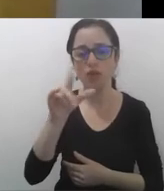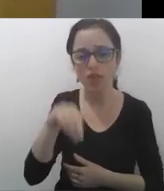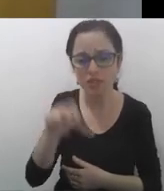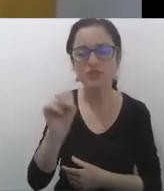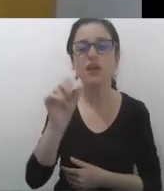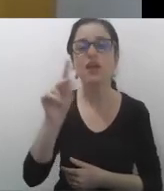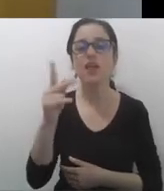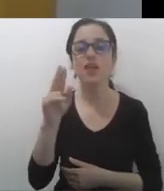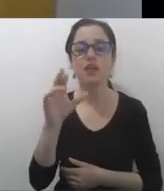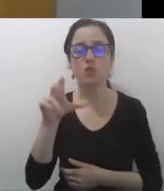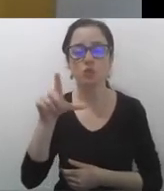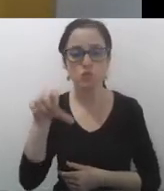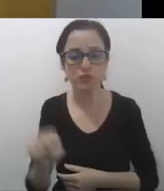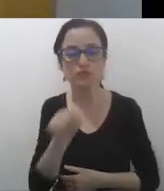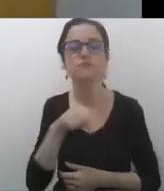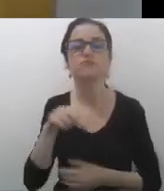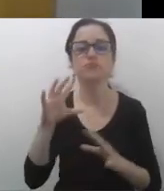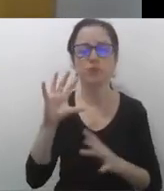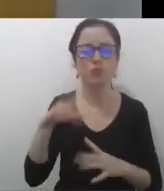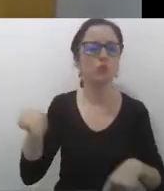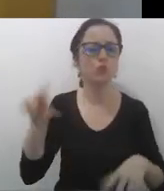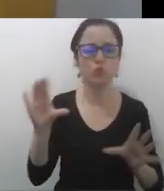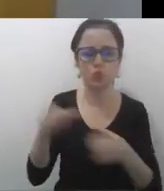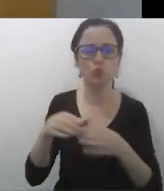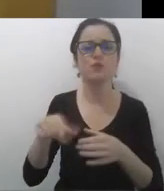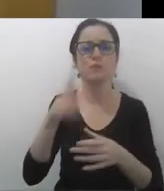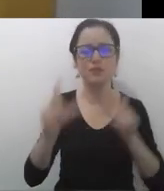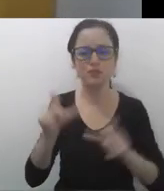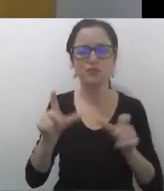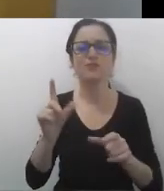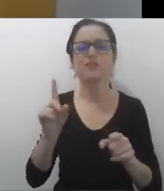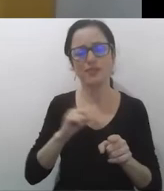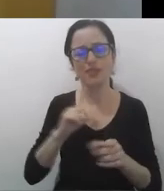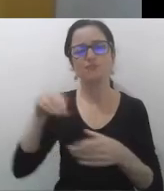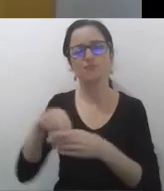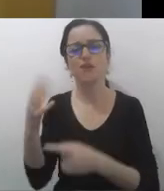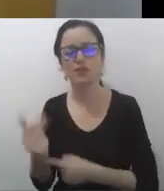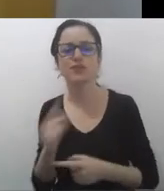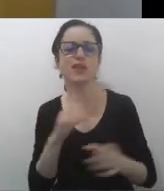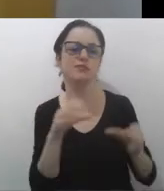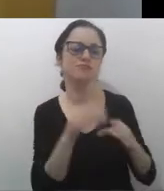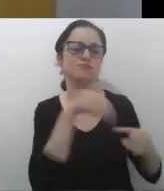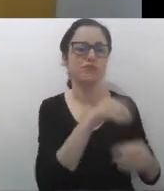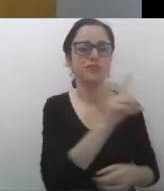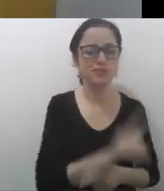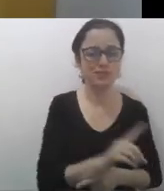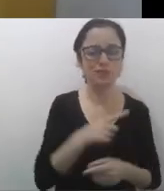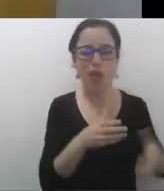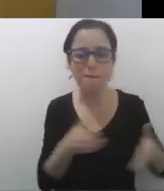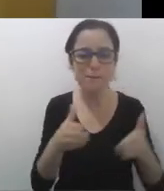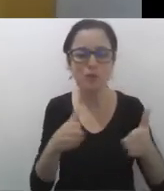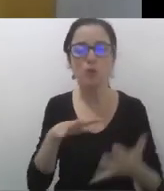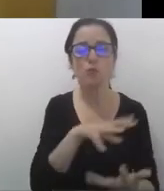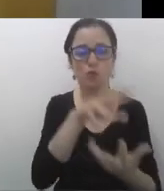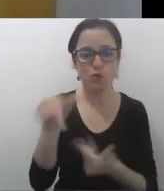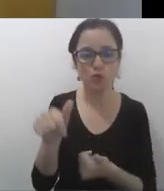de Castro, Hércules de Barsotti, você tem todo um conjunto de pessoas que estão um pouco ali, um pouco aqui, e que